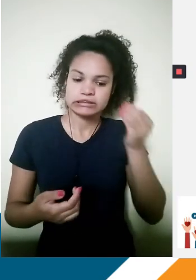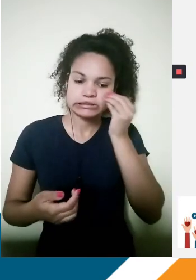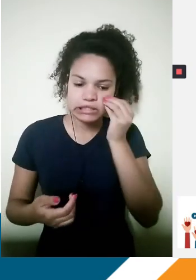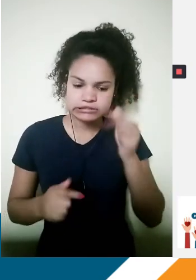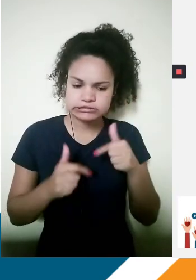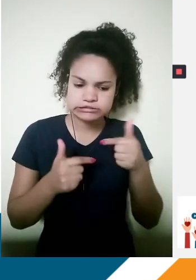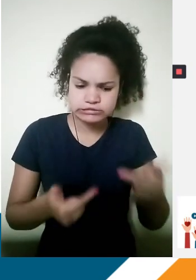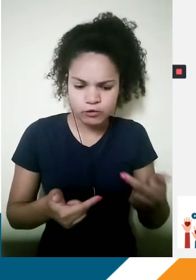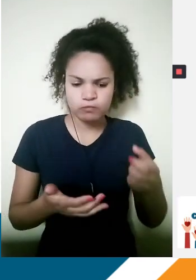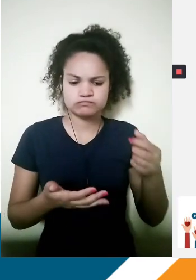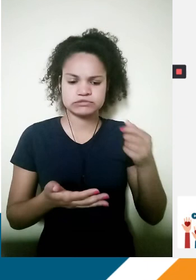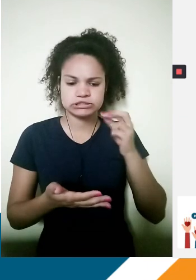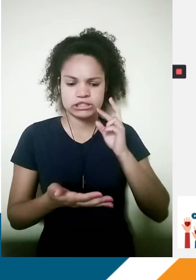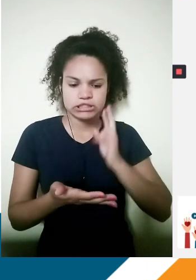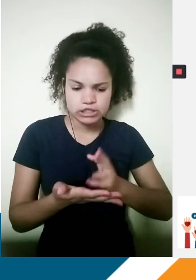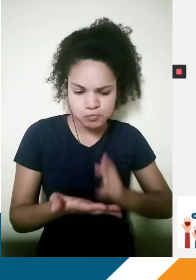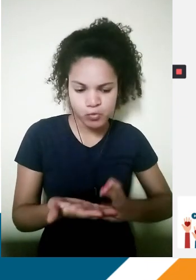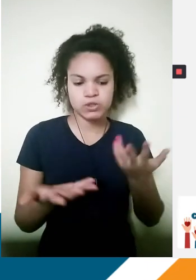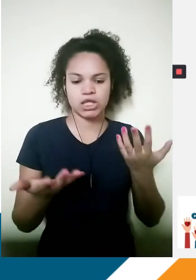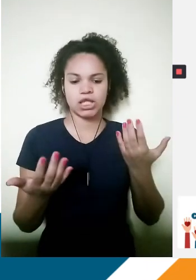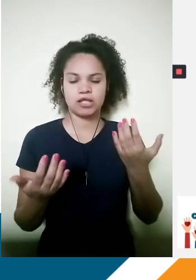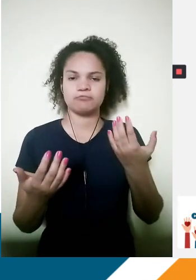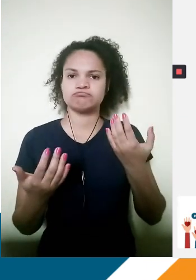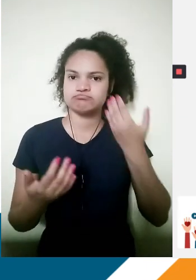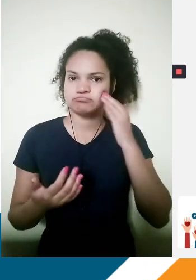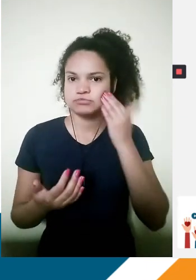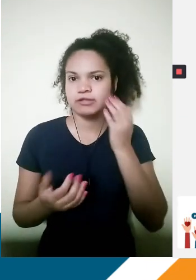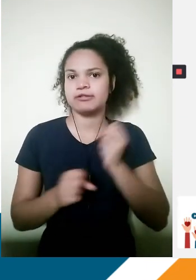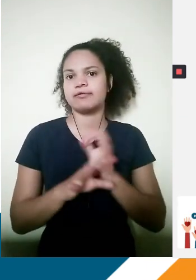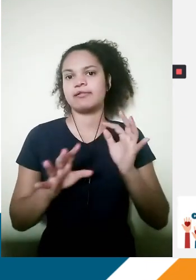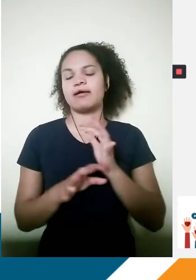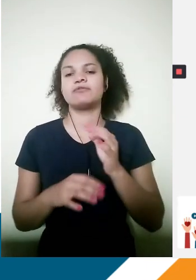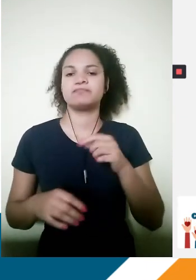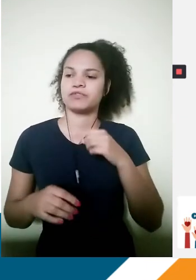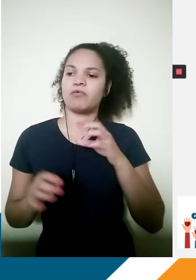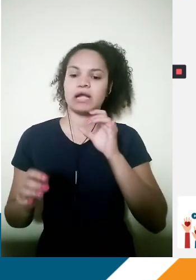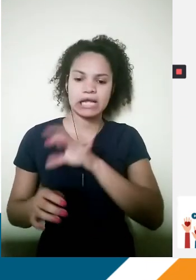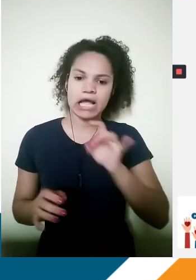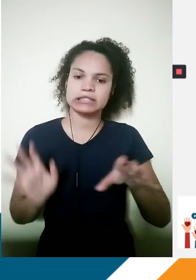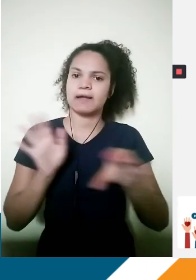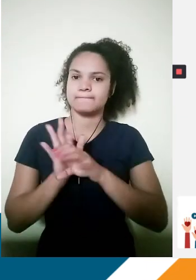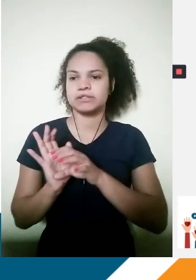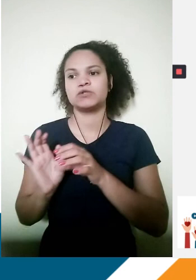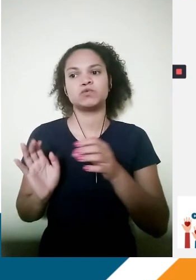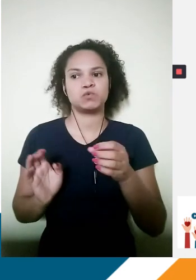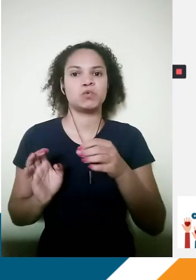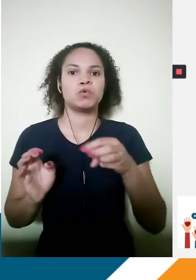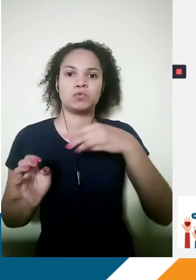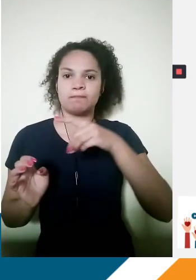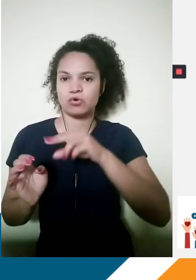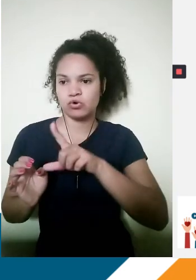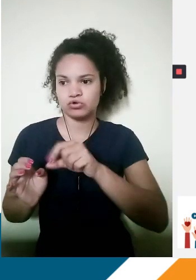e resolver as atividades, os exercícios apresentados em cada capítulo dos nossos módulos. Módulo 1, ou neste